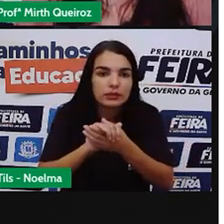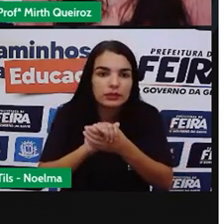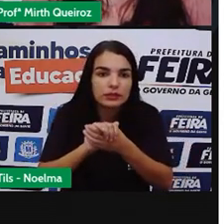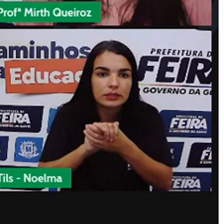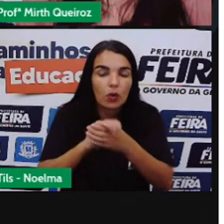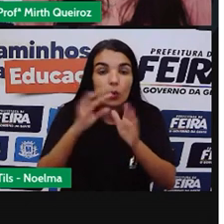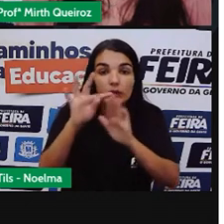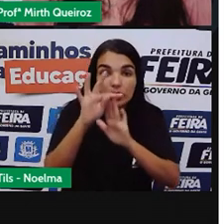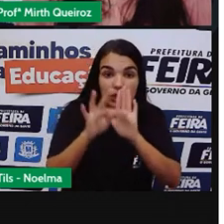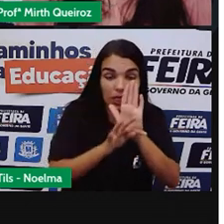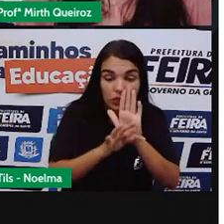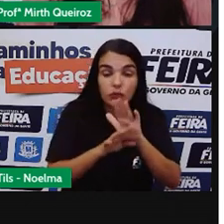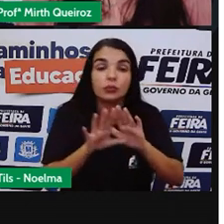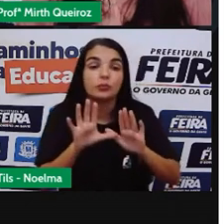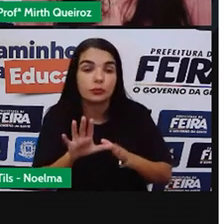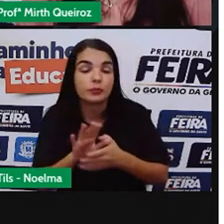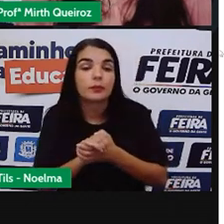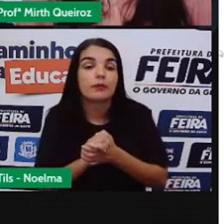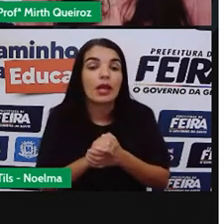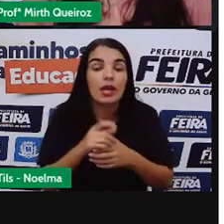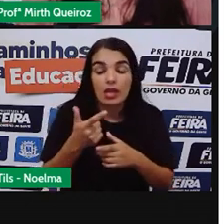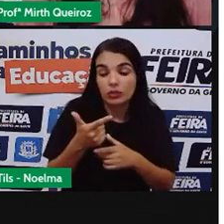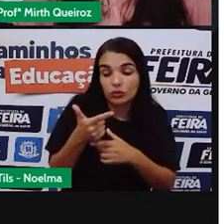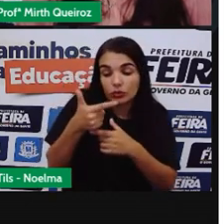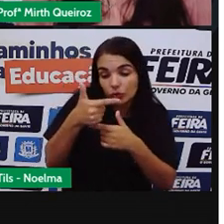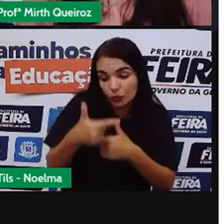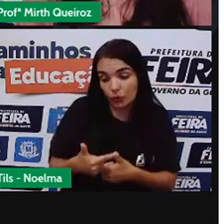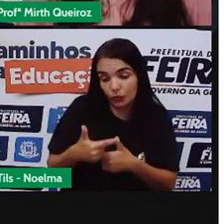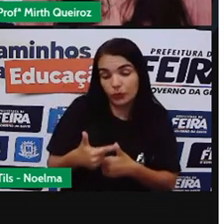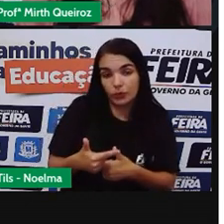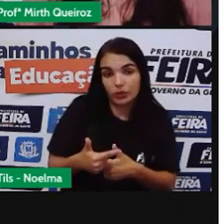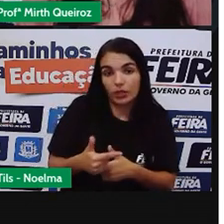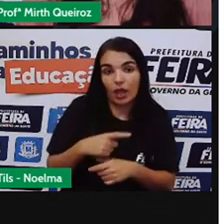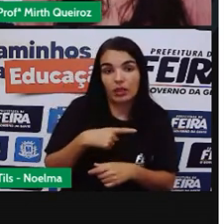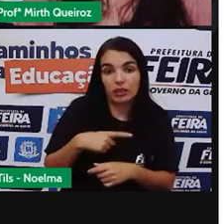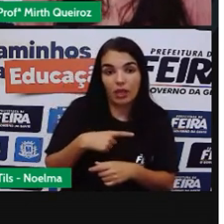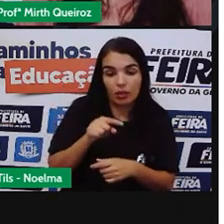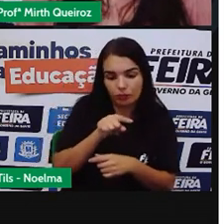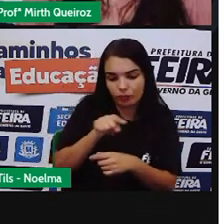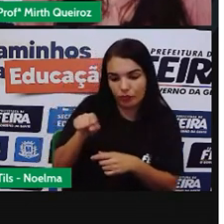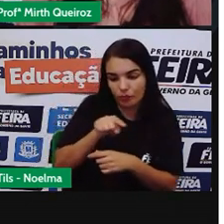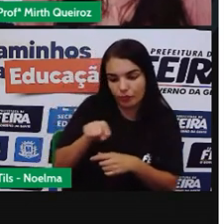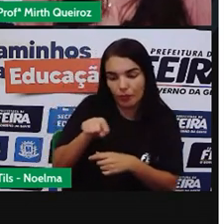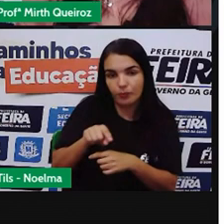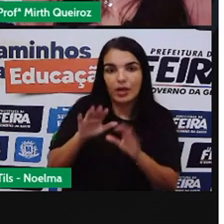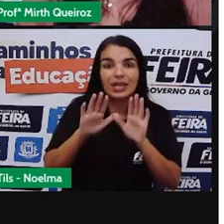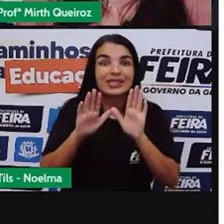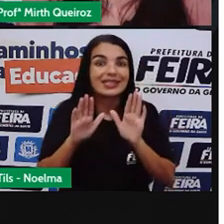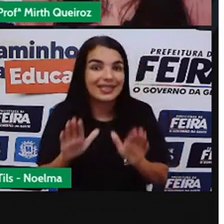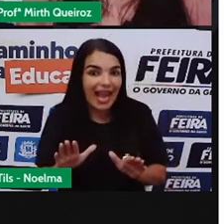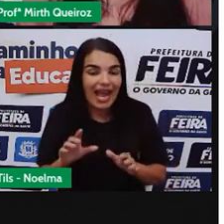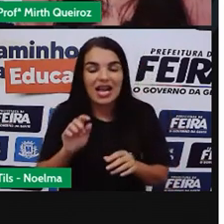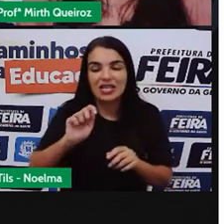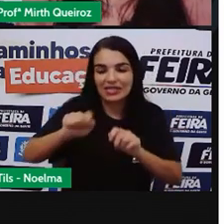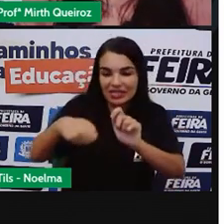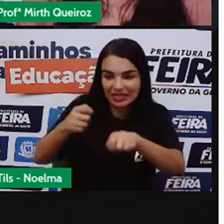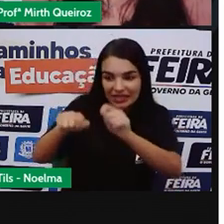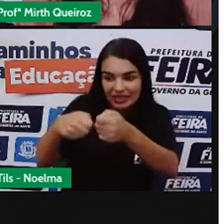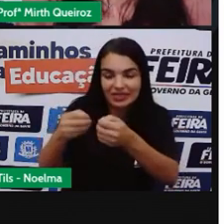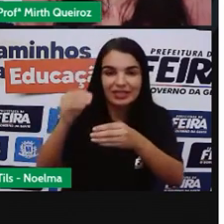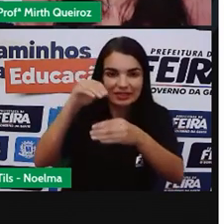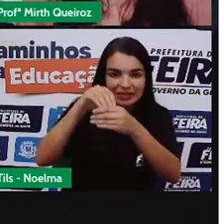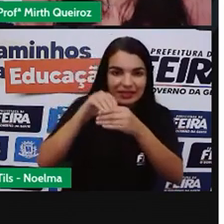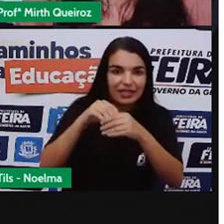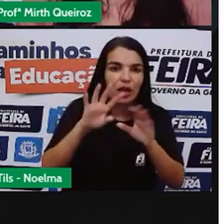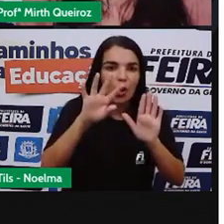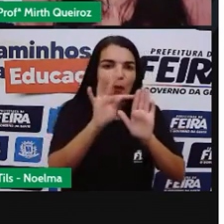Na verdade, o texto, né, um trechinho de um texto. E aqui, abaixo, nós temos esse trecho já com a pontuação correta.